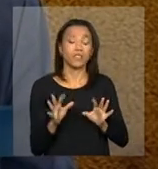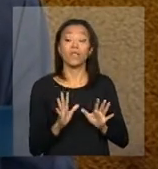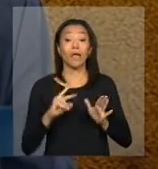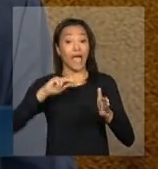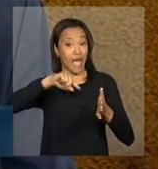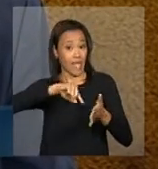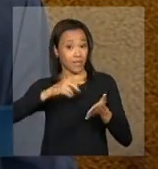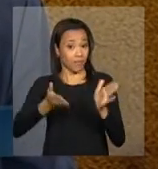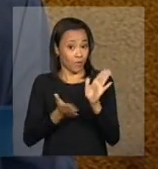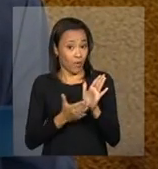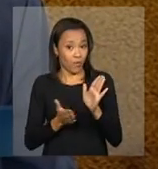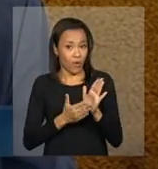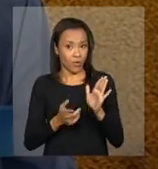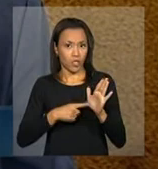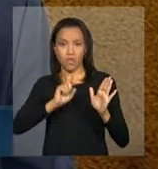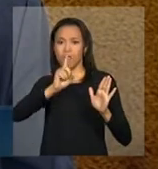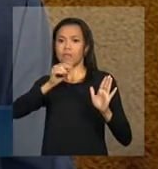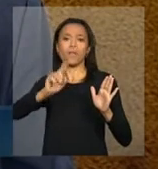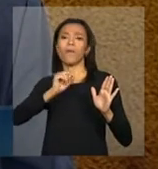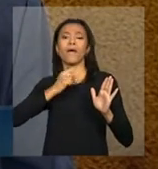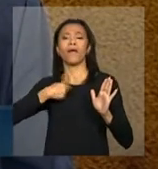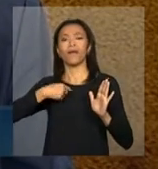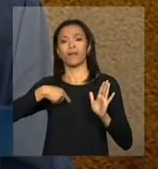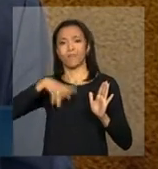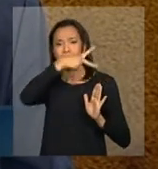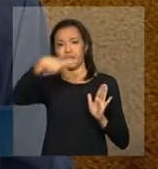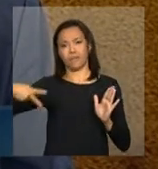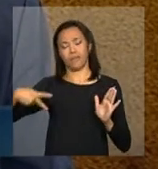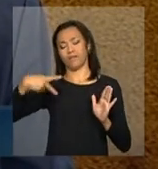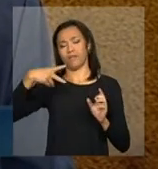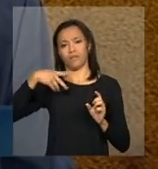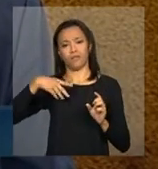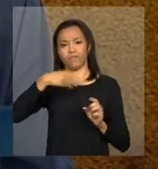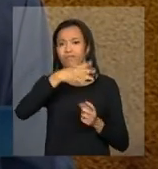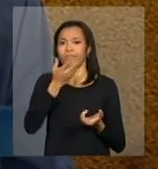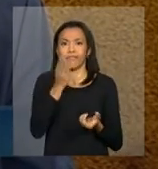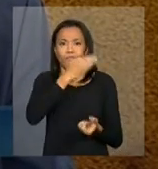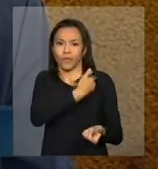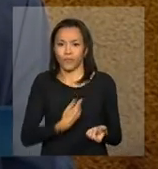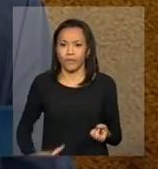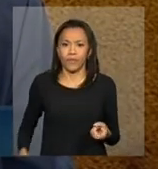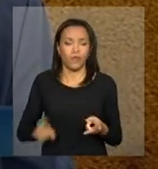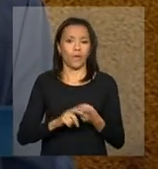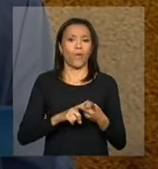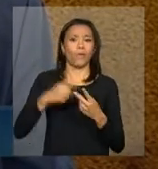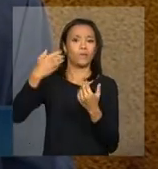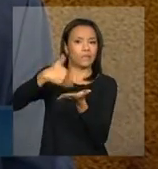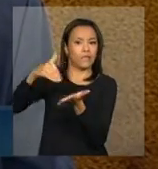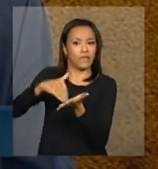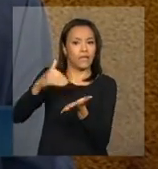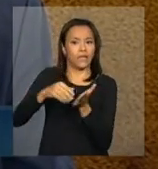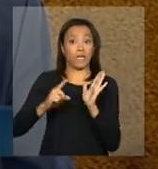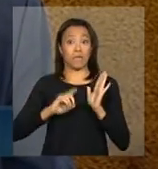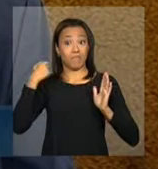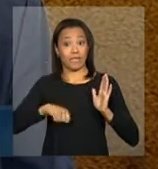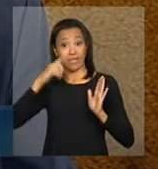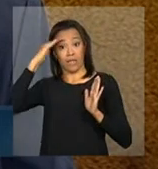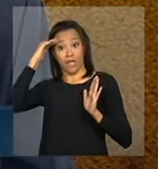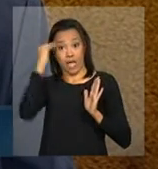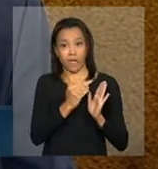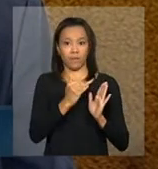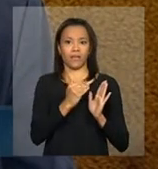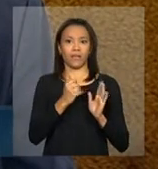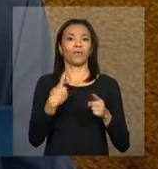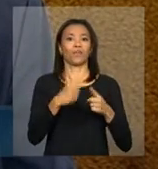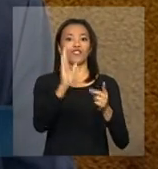não é uma determinação da Presidência da República ou da Secretaria de Orçamento Federal de que elas devam ser cumpridas da maneira como